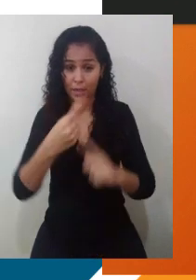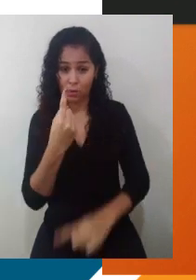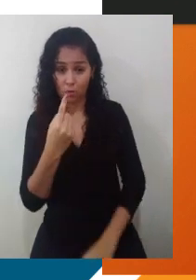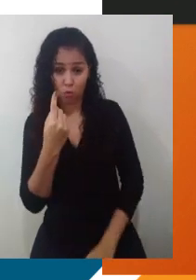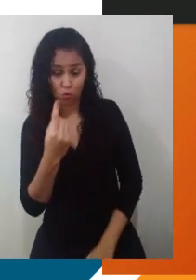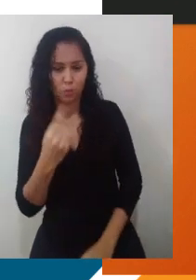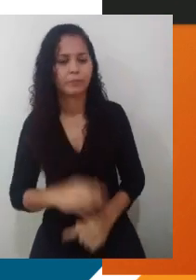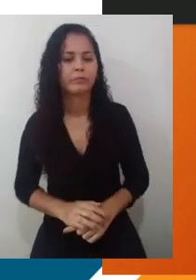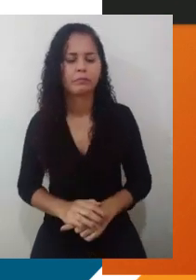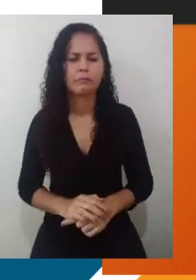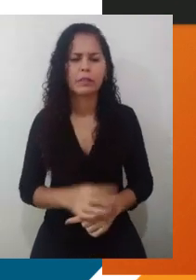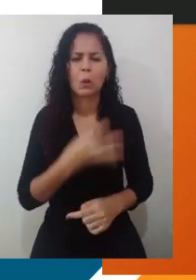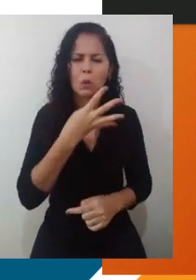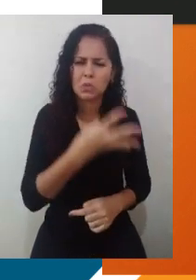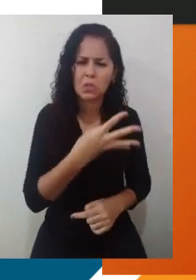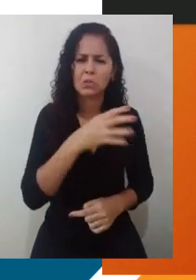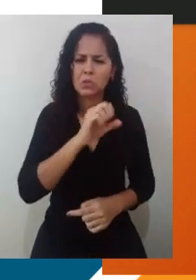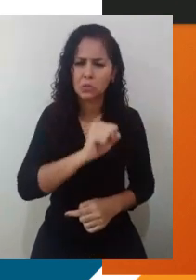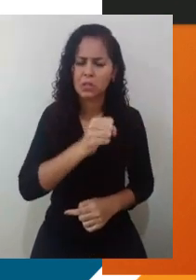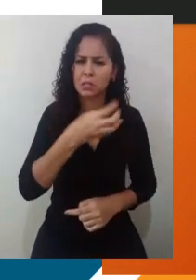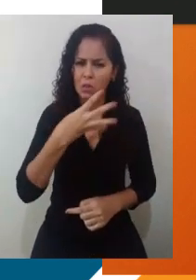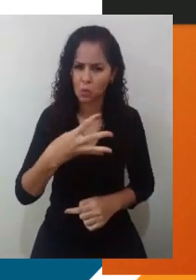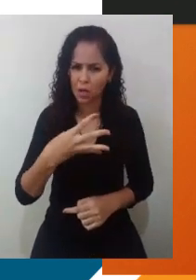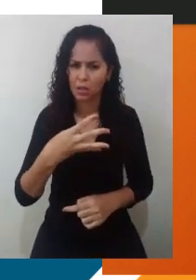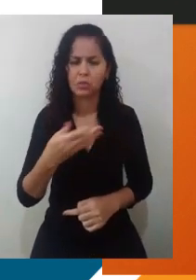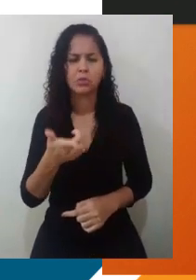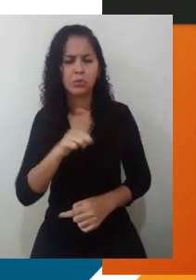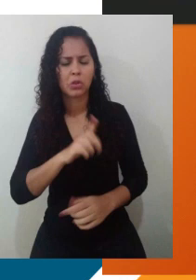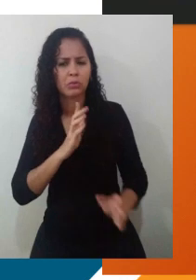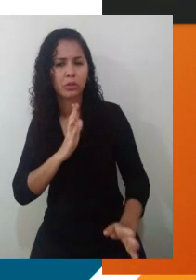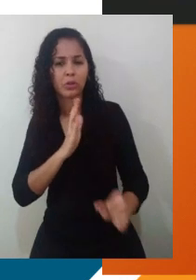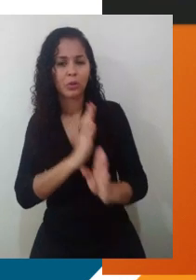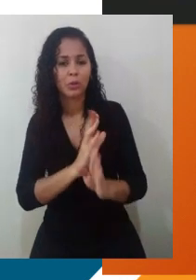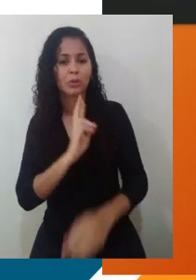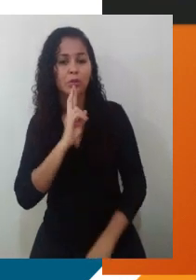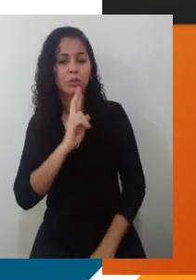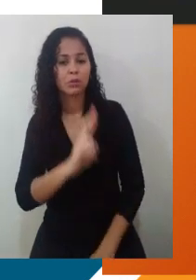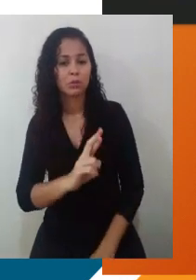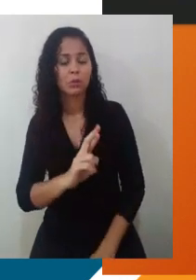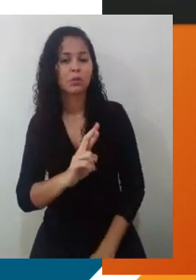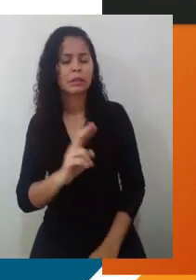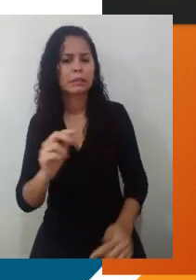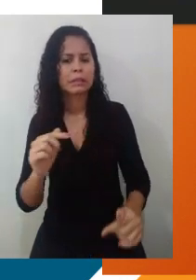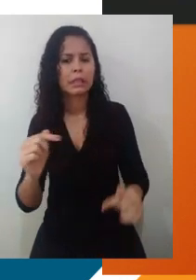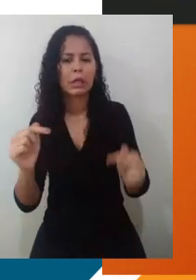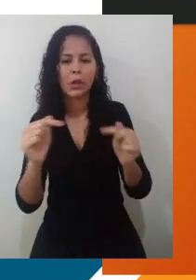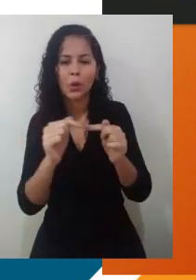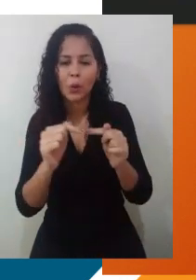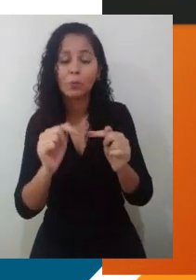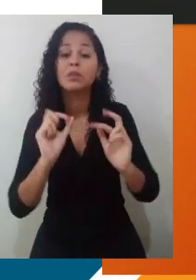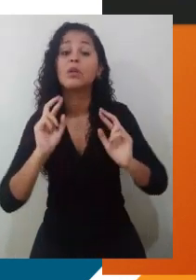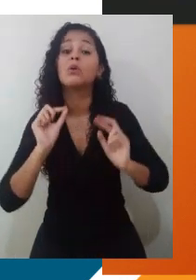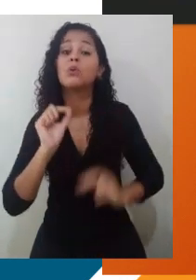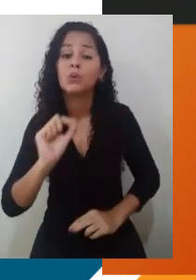2 vai dar 484. E mais uma vez eu encontro os meus resultados associados à diferença entre